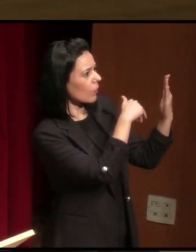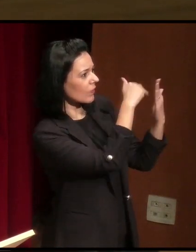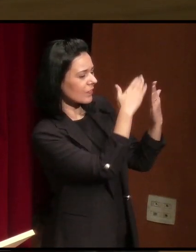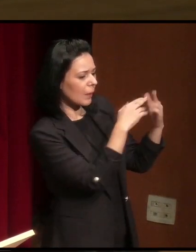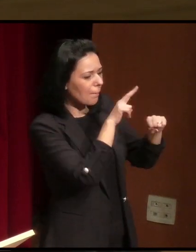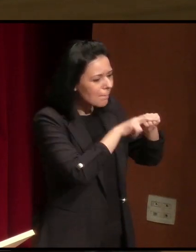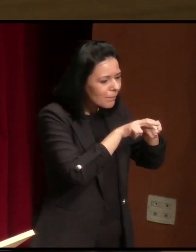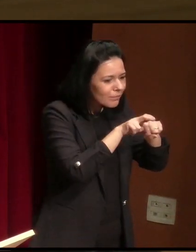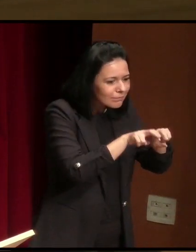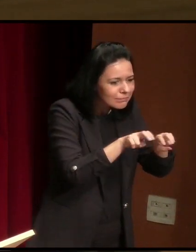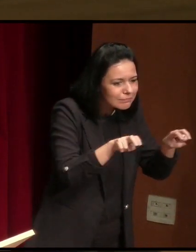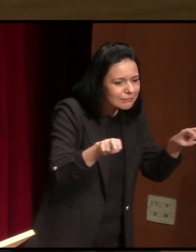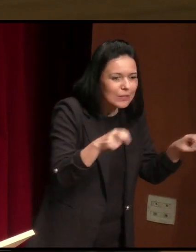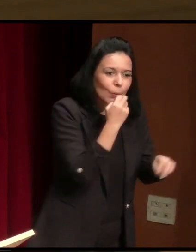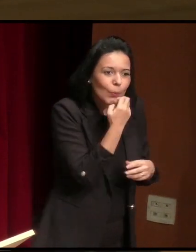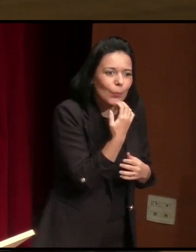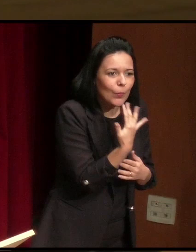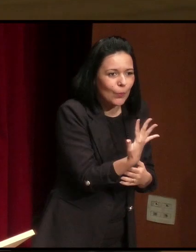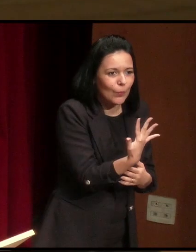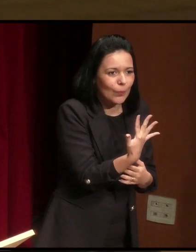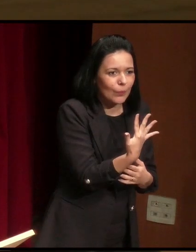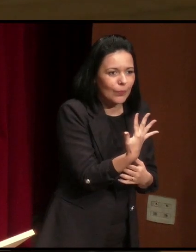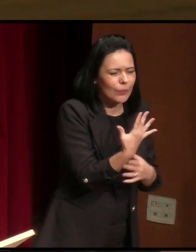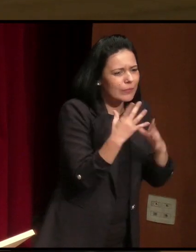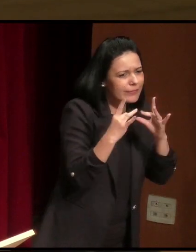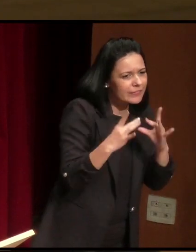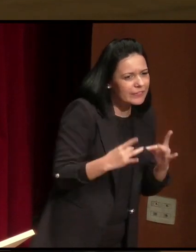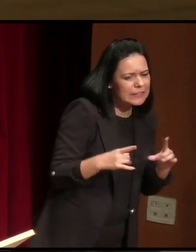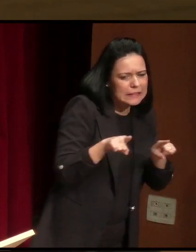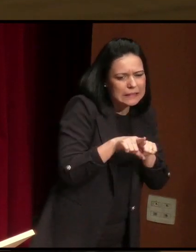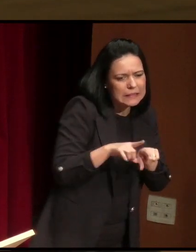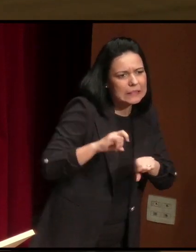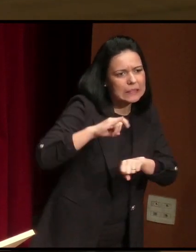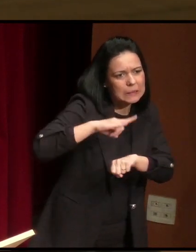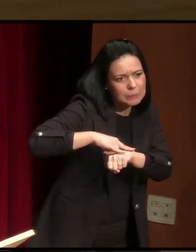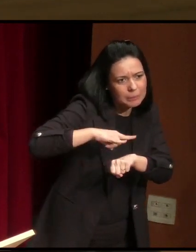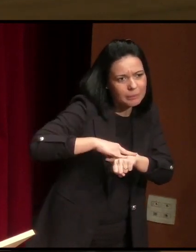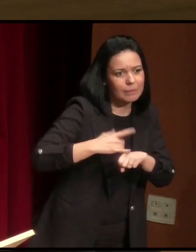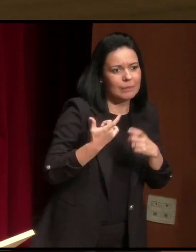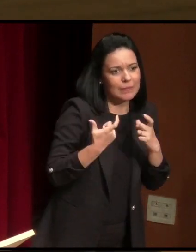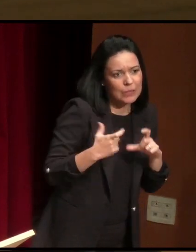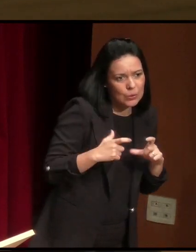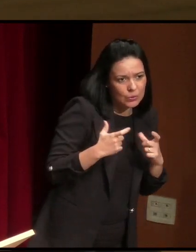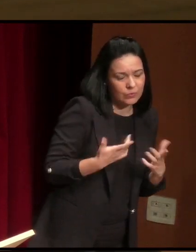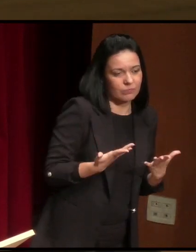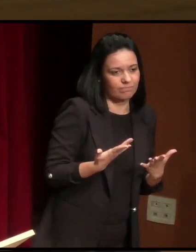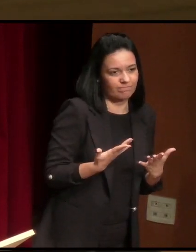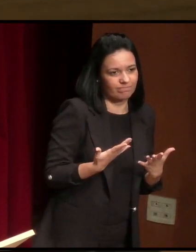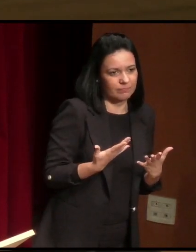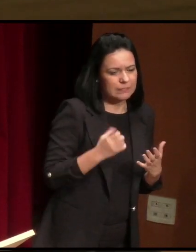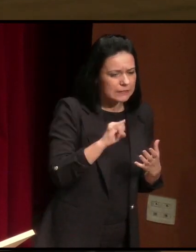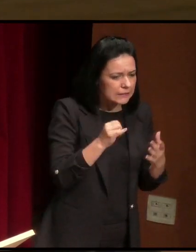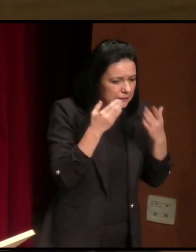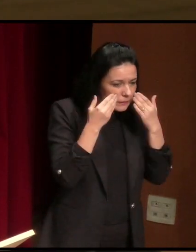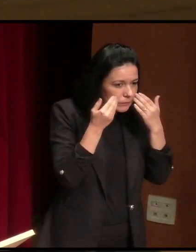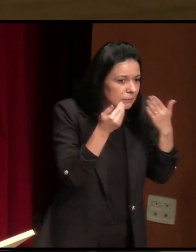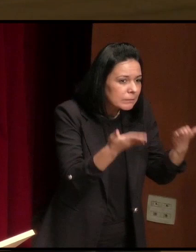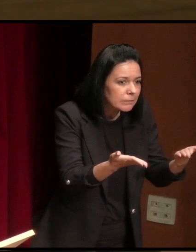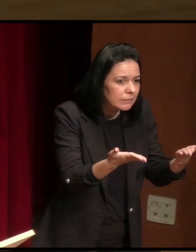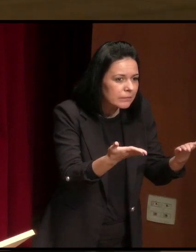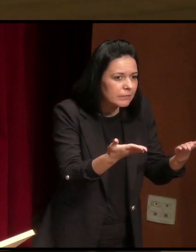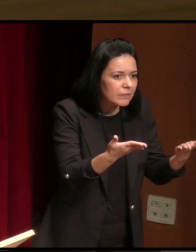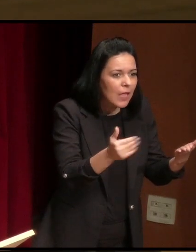banco, leve no banheiro, localize, olha, você estando de frente, o